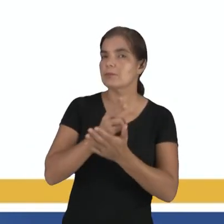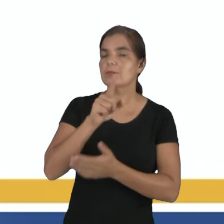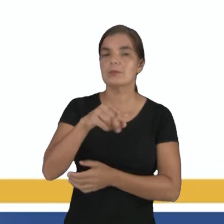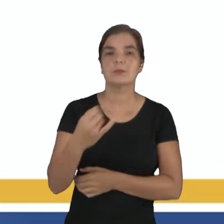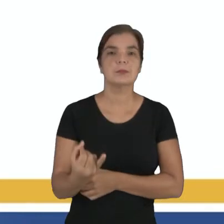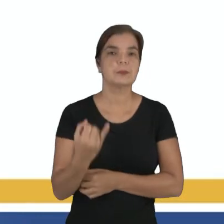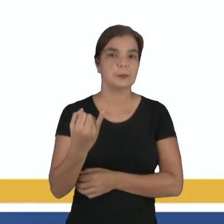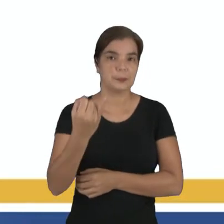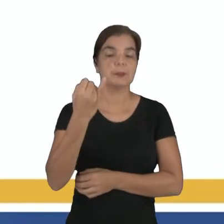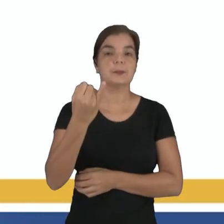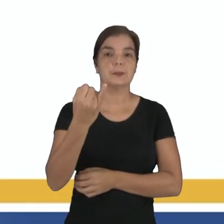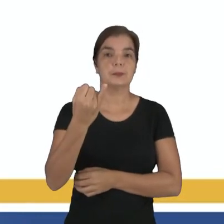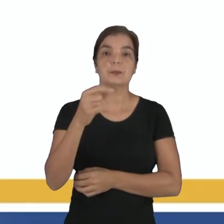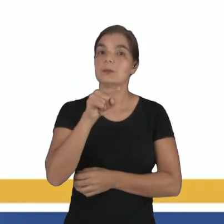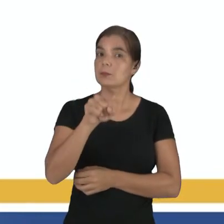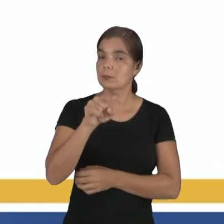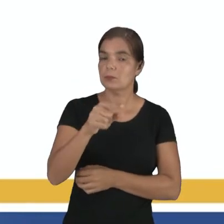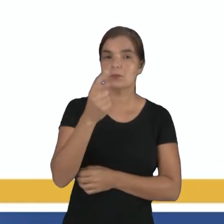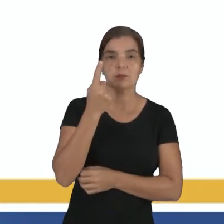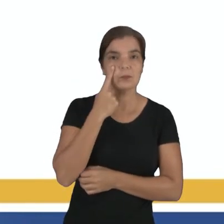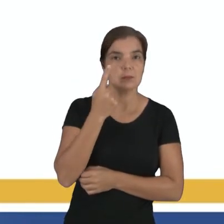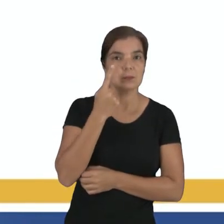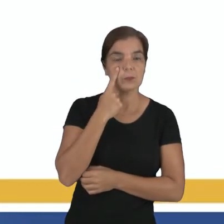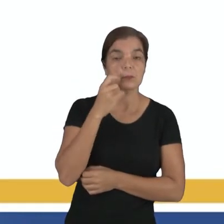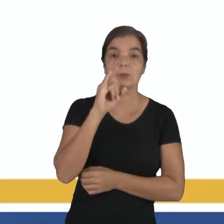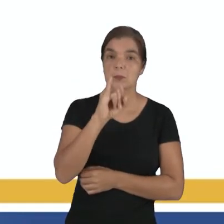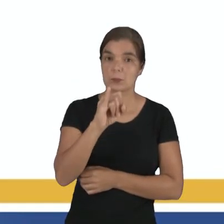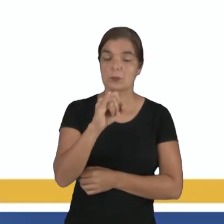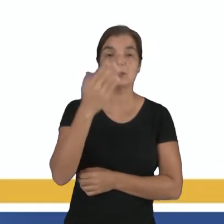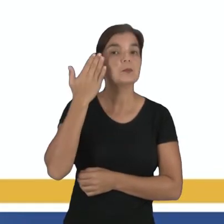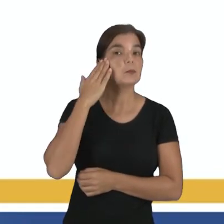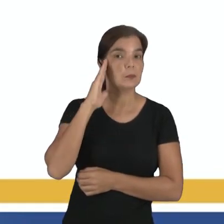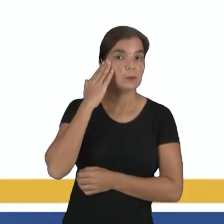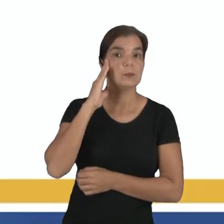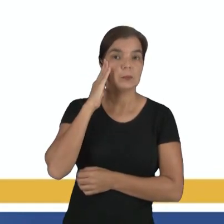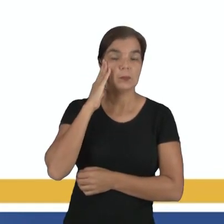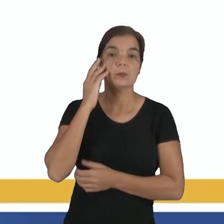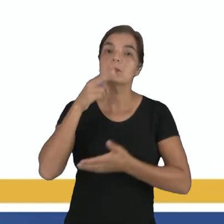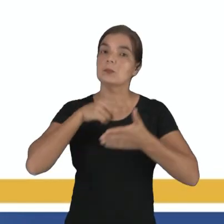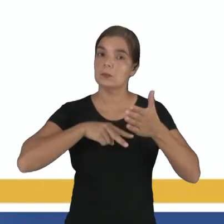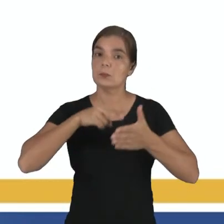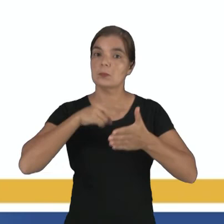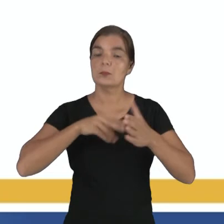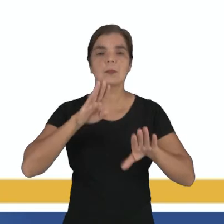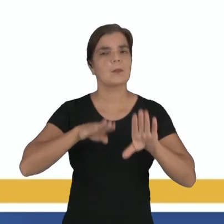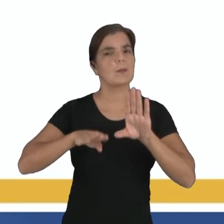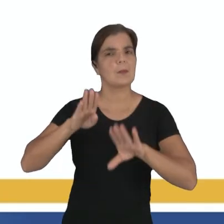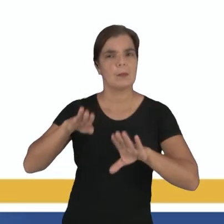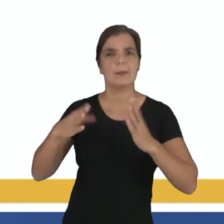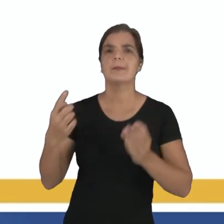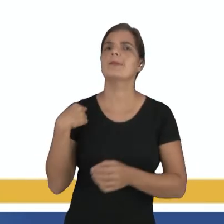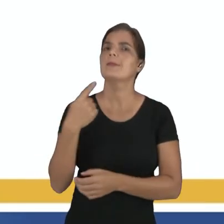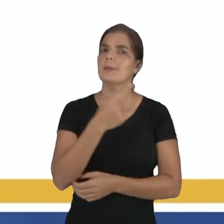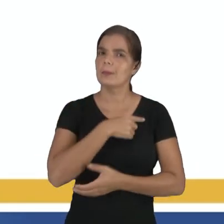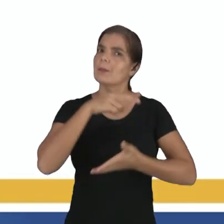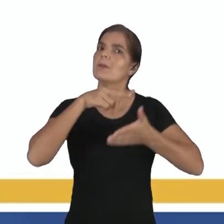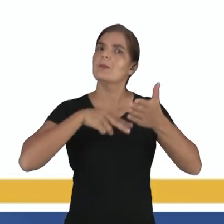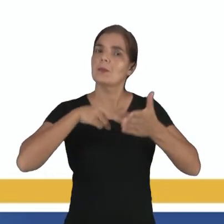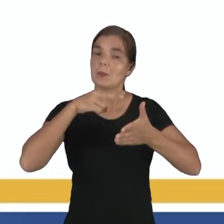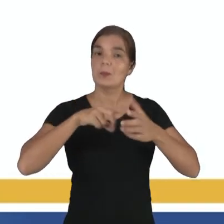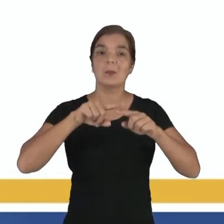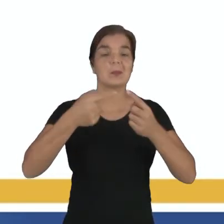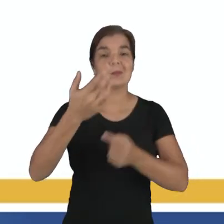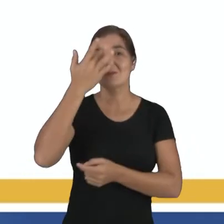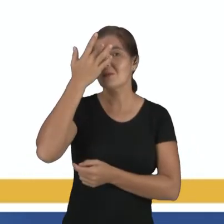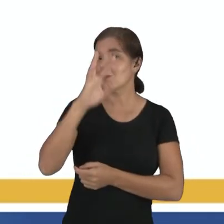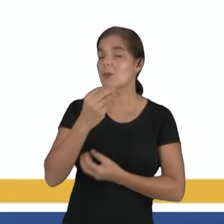muito importante para até você observar se você compreendeu aquilo que leu. Muitas vezes nós lemos algo, mas